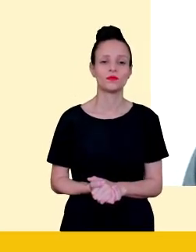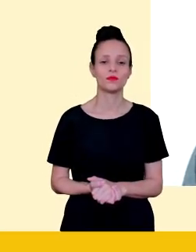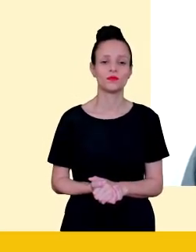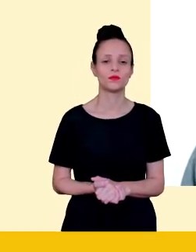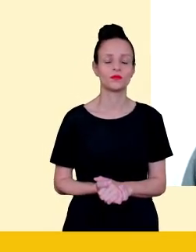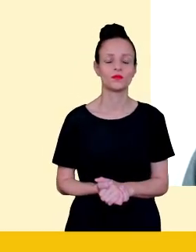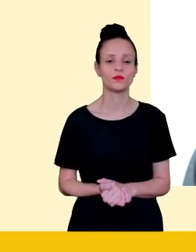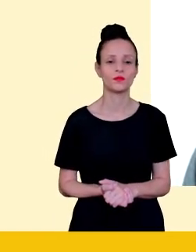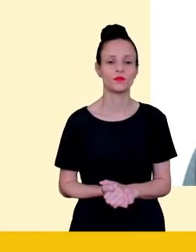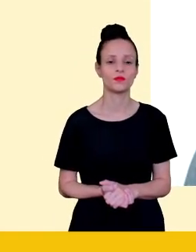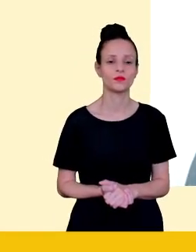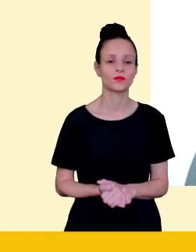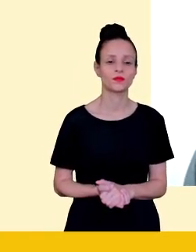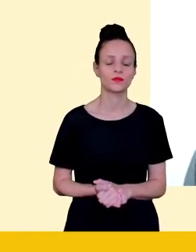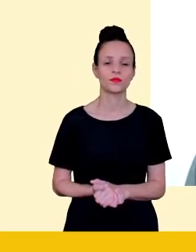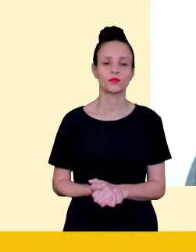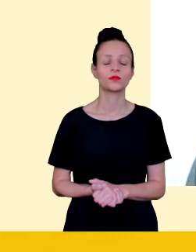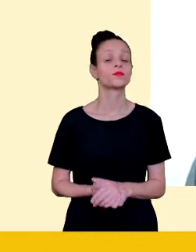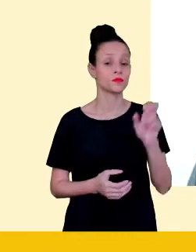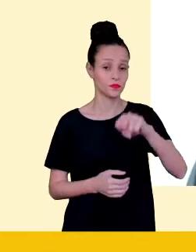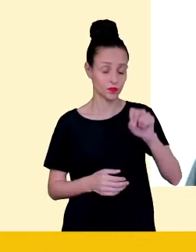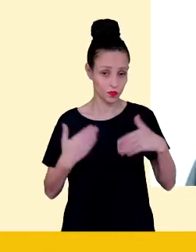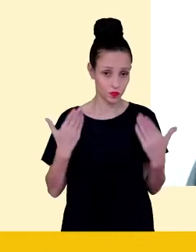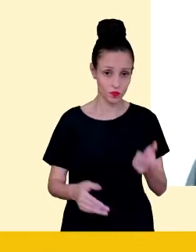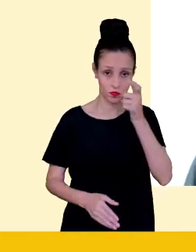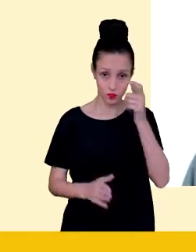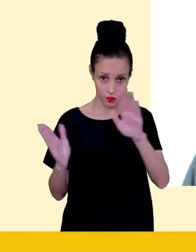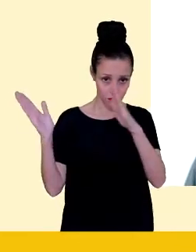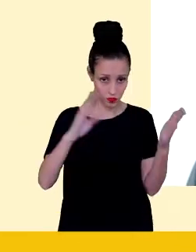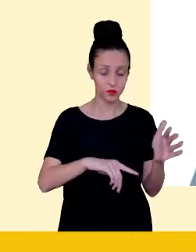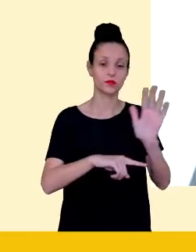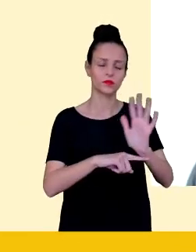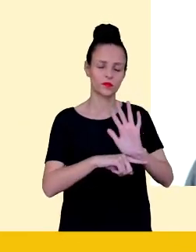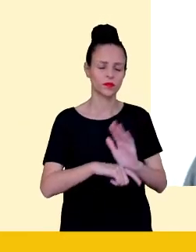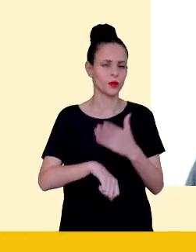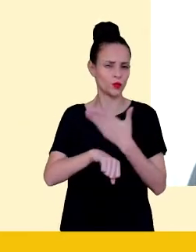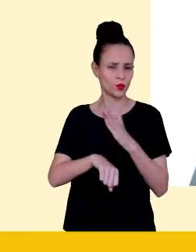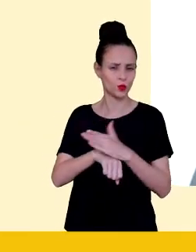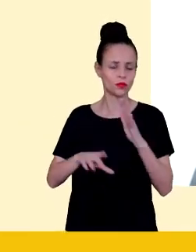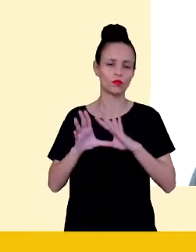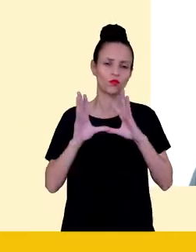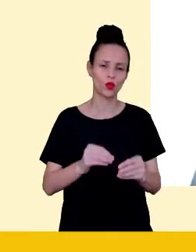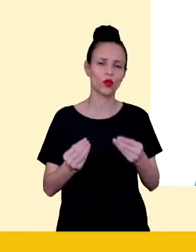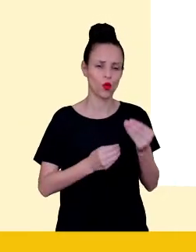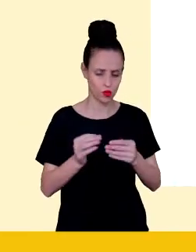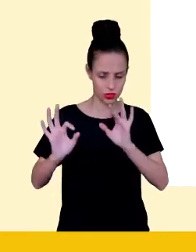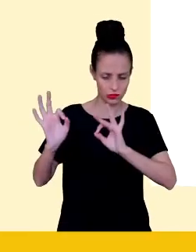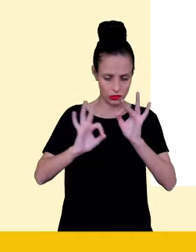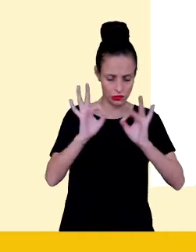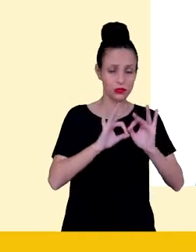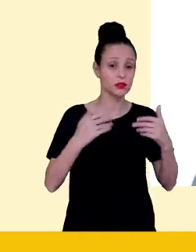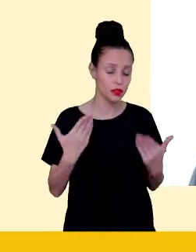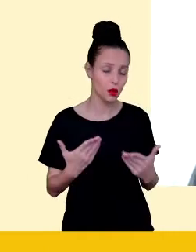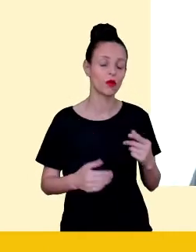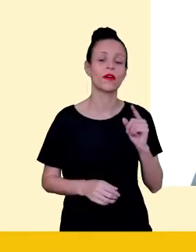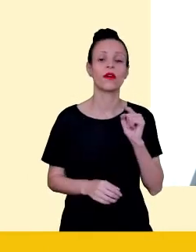Sim, quando eu vi o filme, né, da formatura, os treinamentos, tudo, como que ele estava sendo preparado,